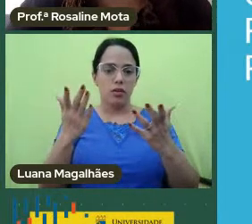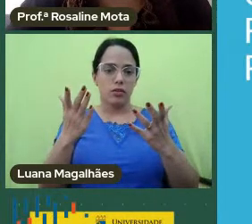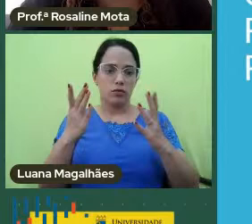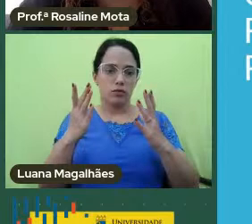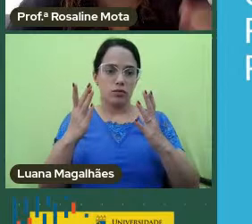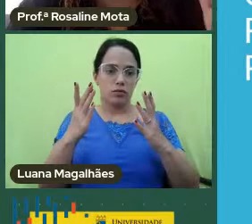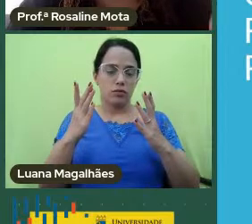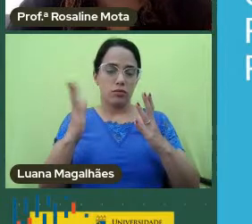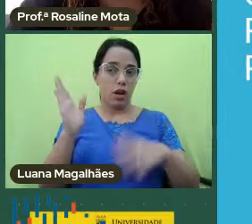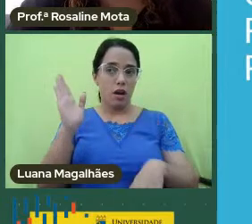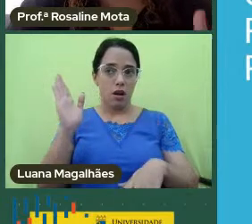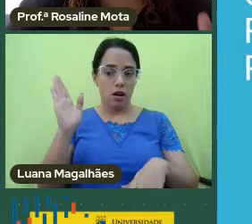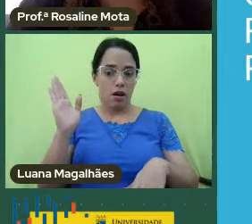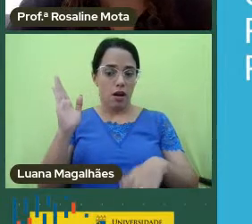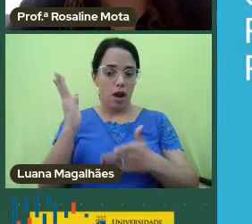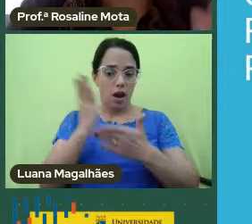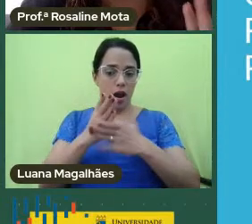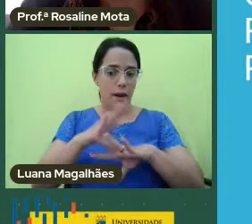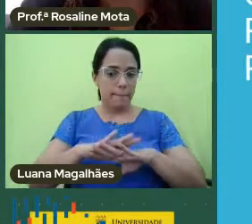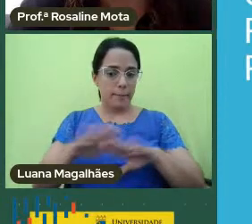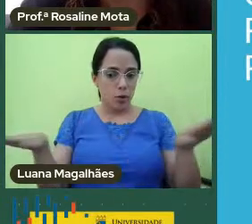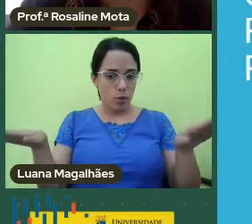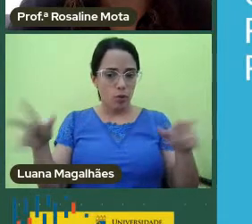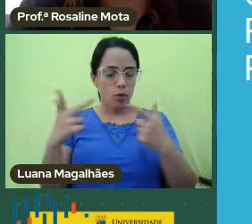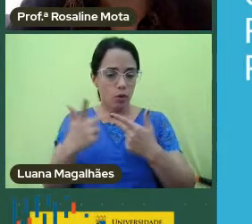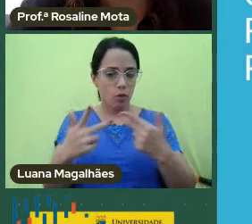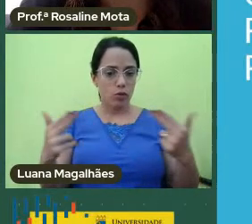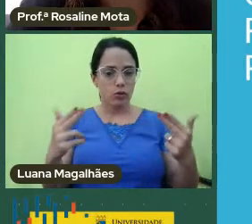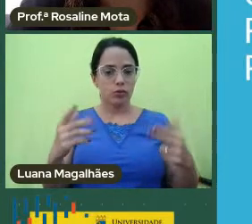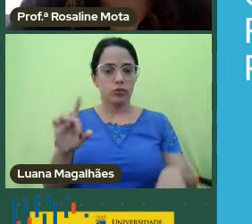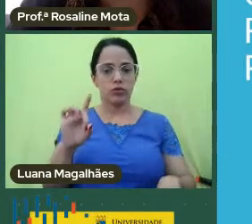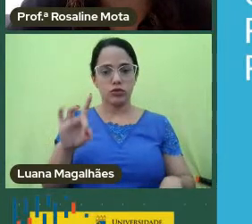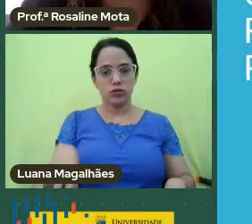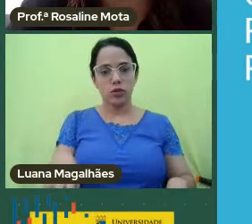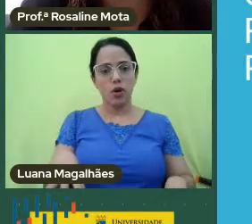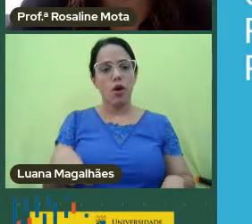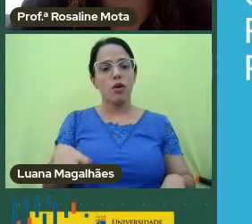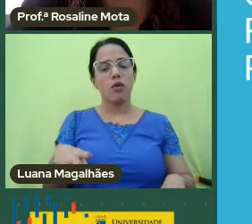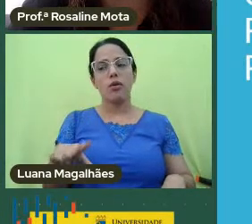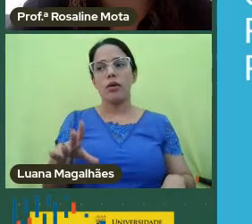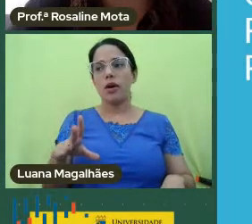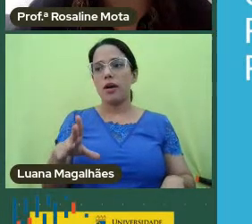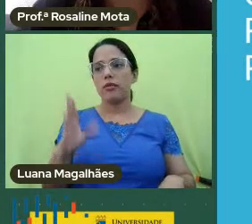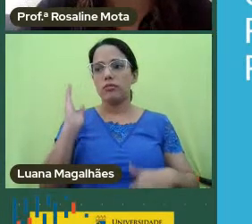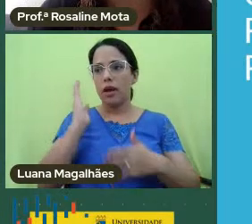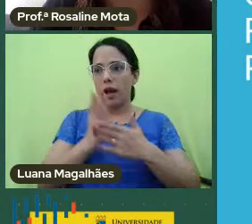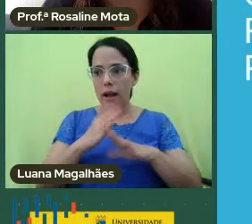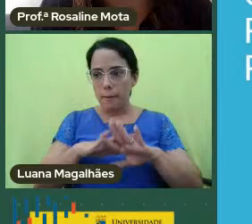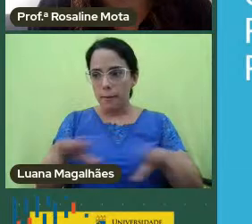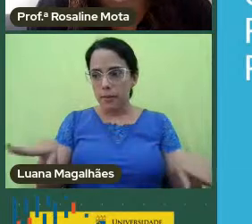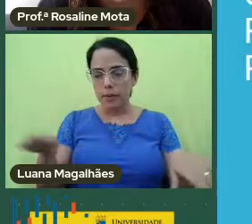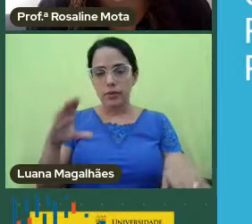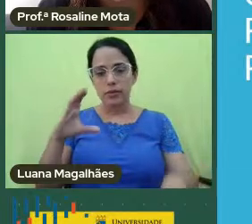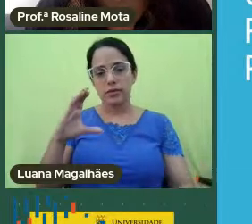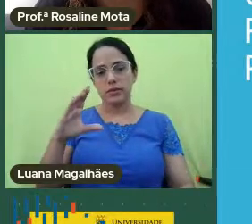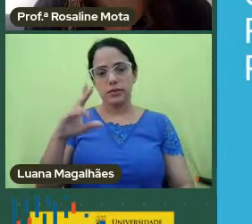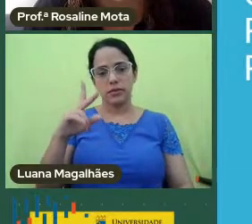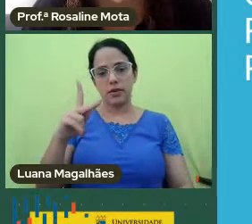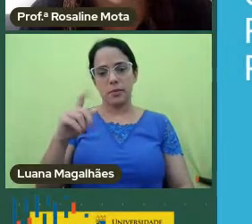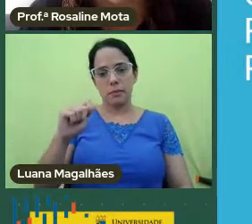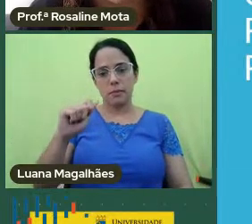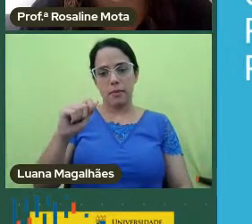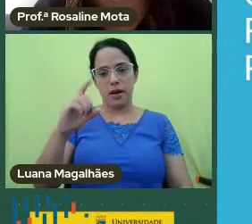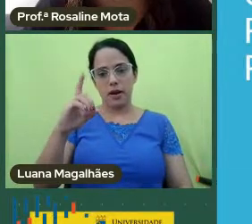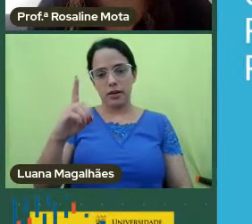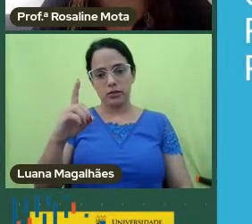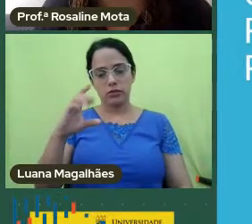que lembrar que não só de pão vive o homem, né? Não só de eliminação vive CEPAD e CRP. A gente